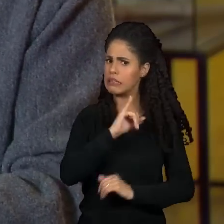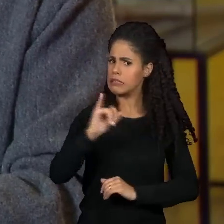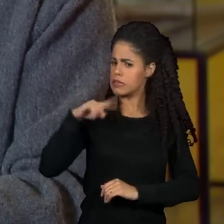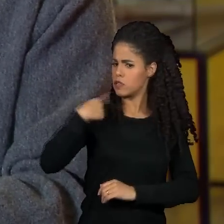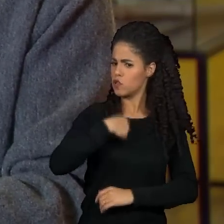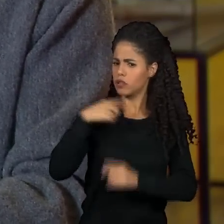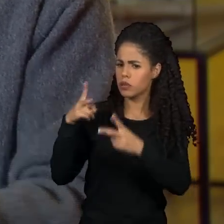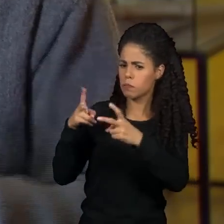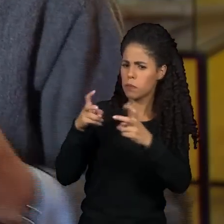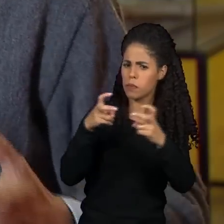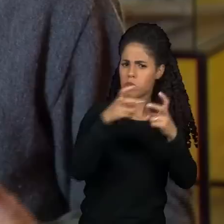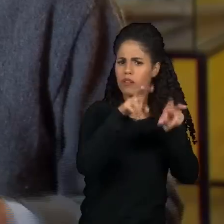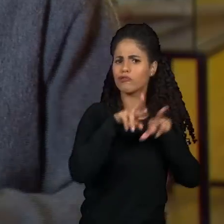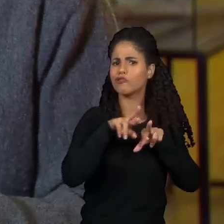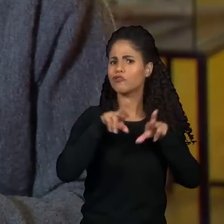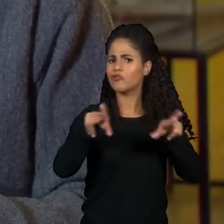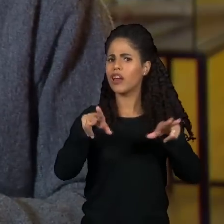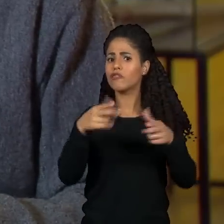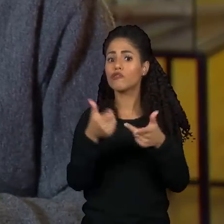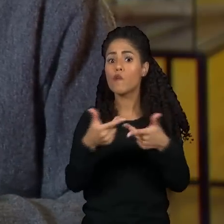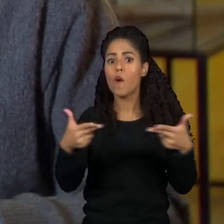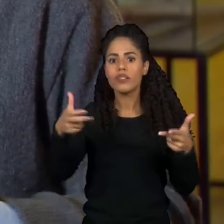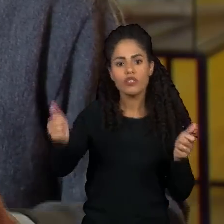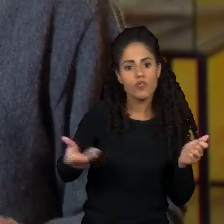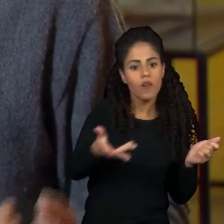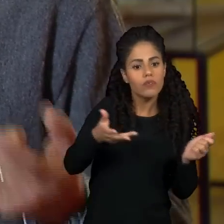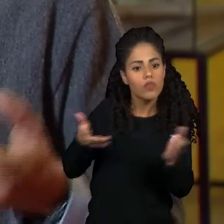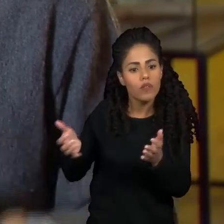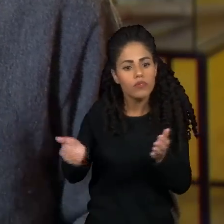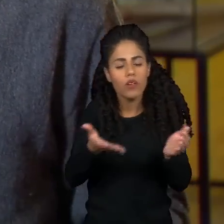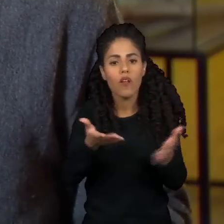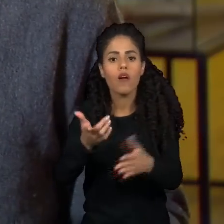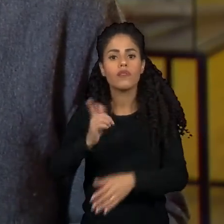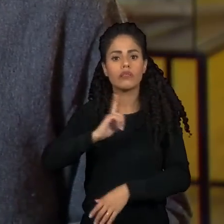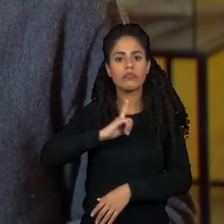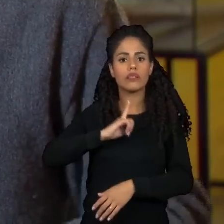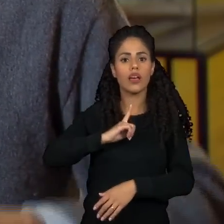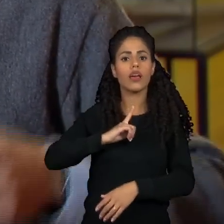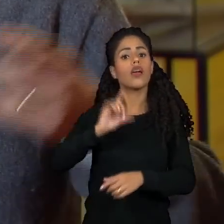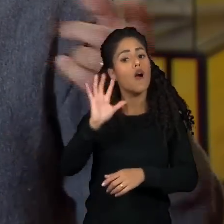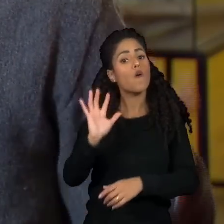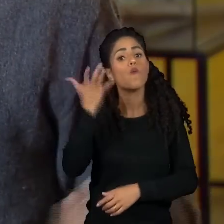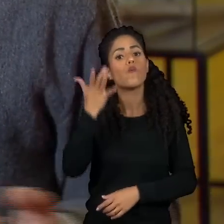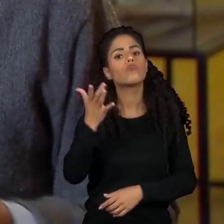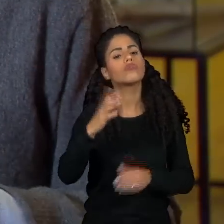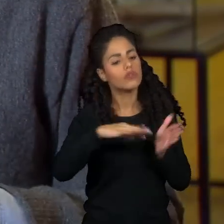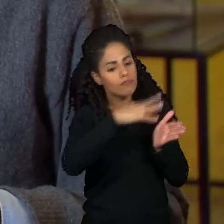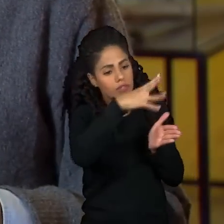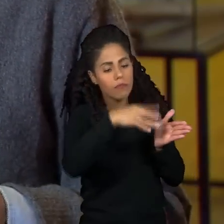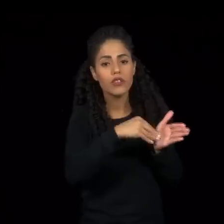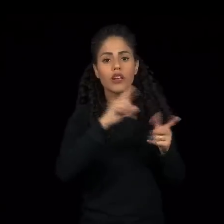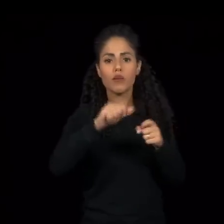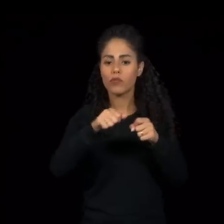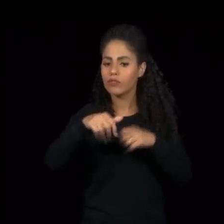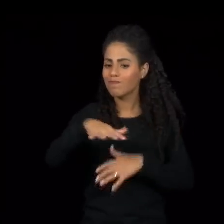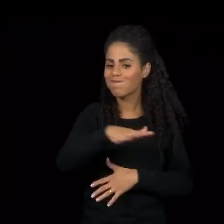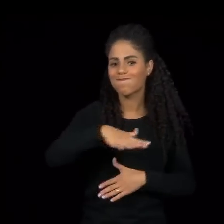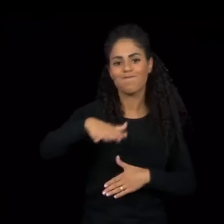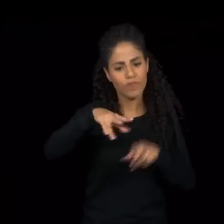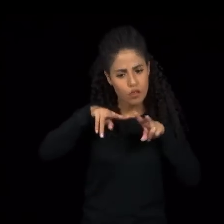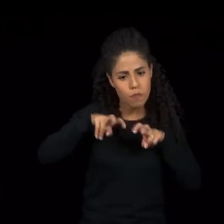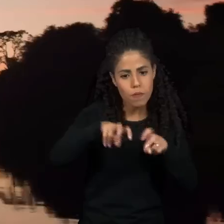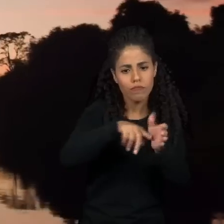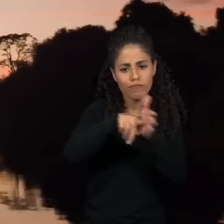é justamente o oposto, que uma série de inovações importantes aconteceram primeiro na Amazônia e depois se espalharam para o resto do continente.